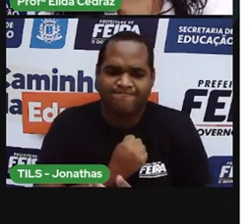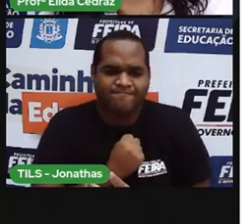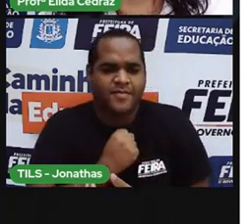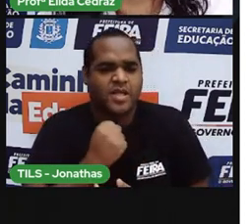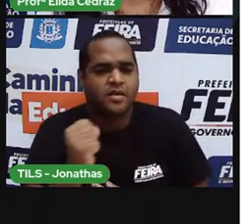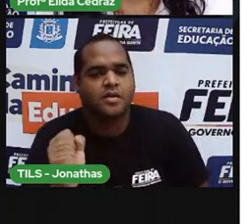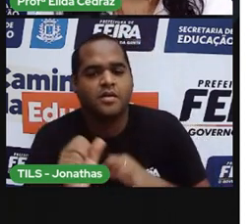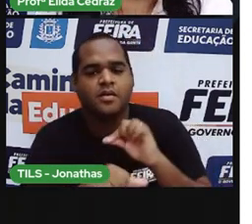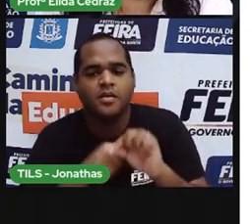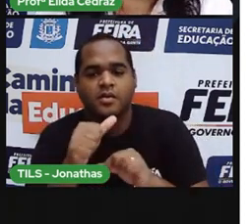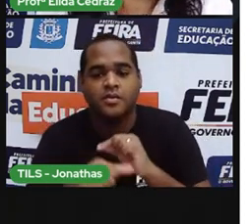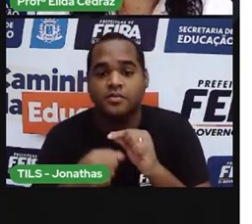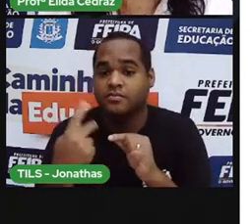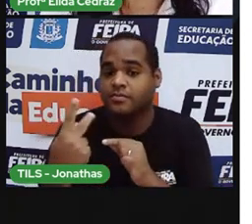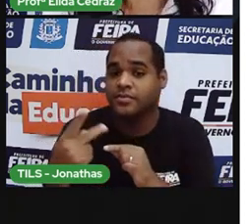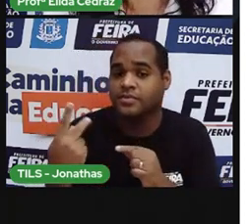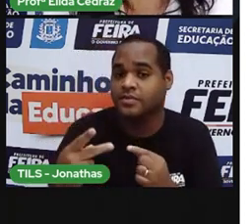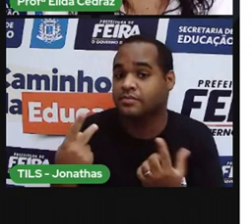Se eu roubei teu